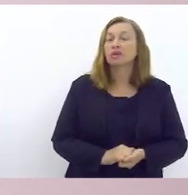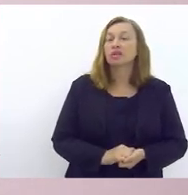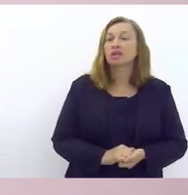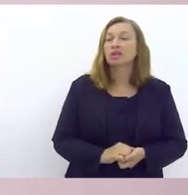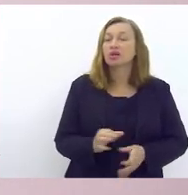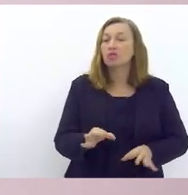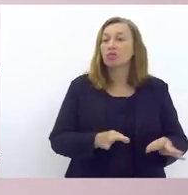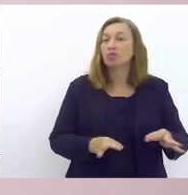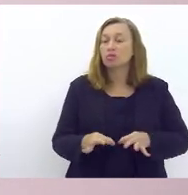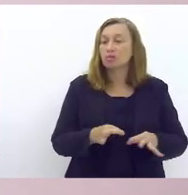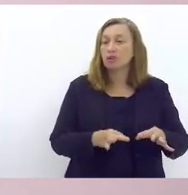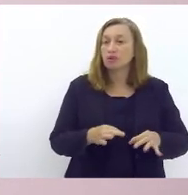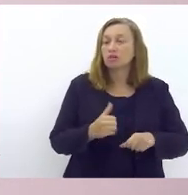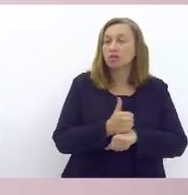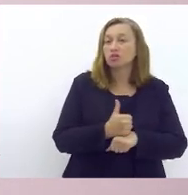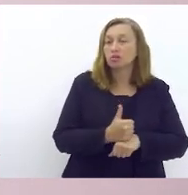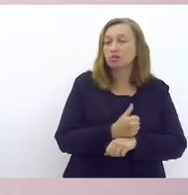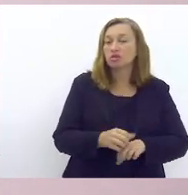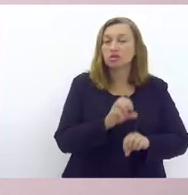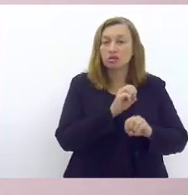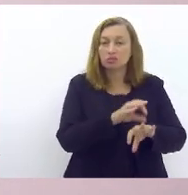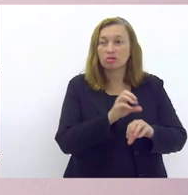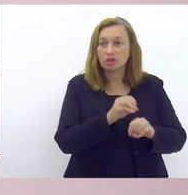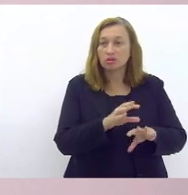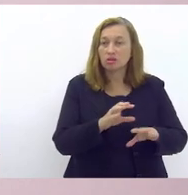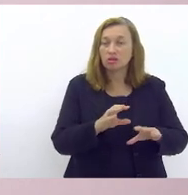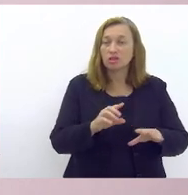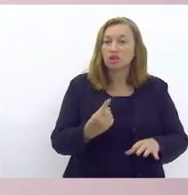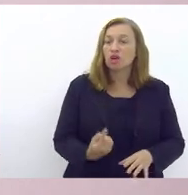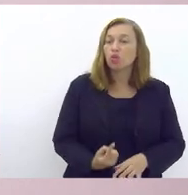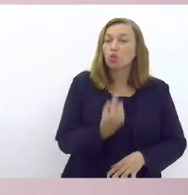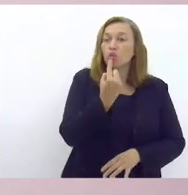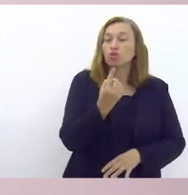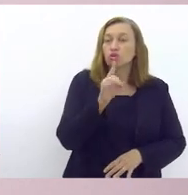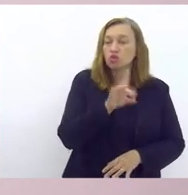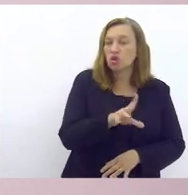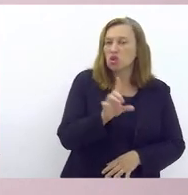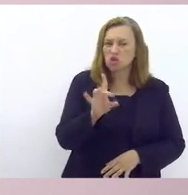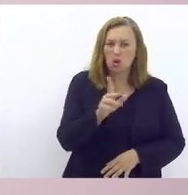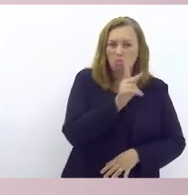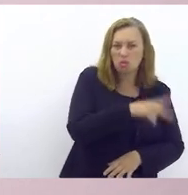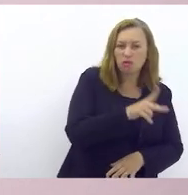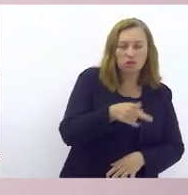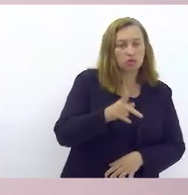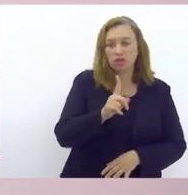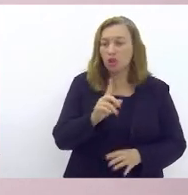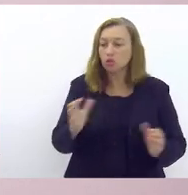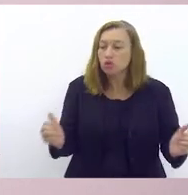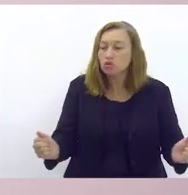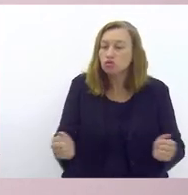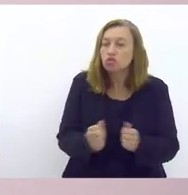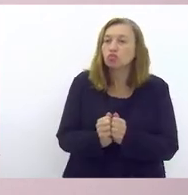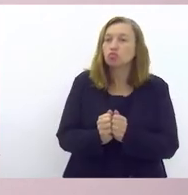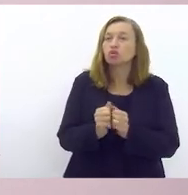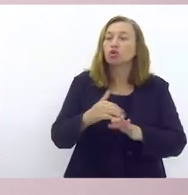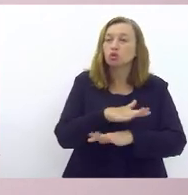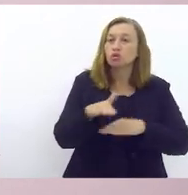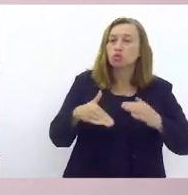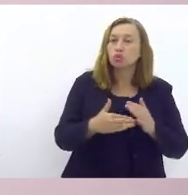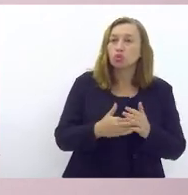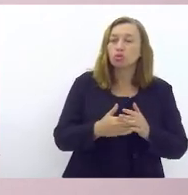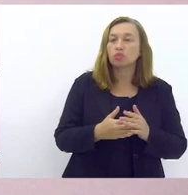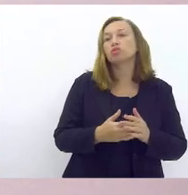de carreira dos profissionais de educação, ele tem que ser unificado. Não é só professor. Todos nós somos